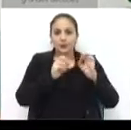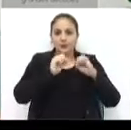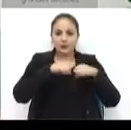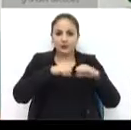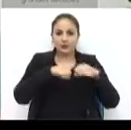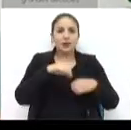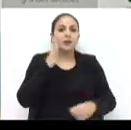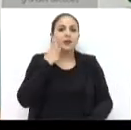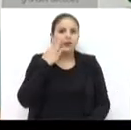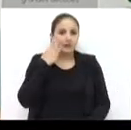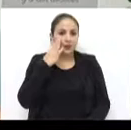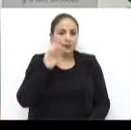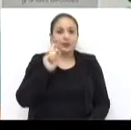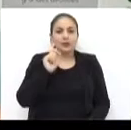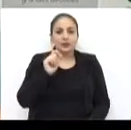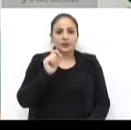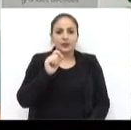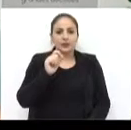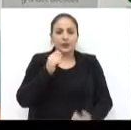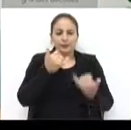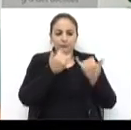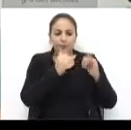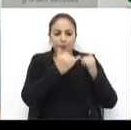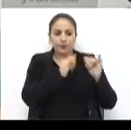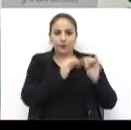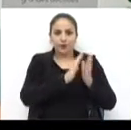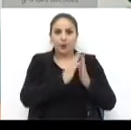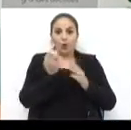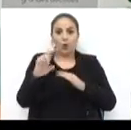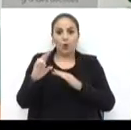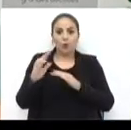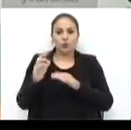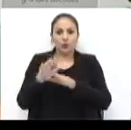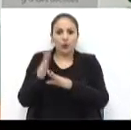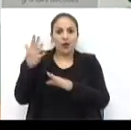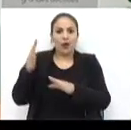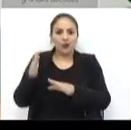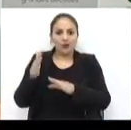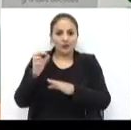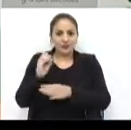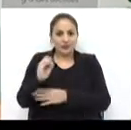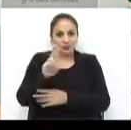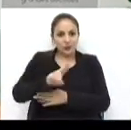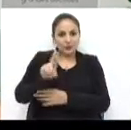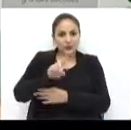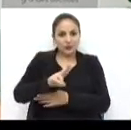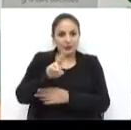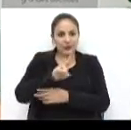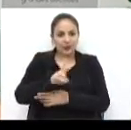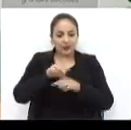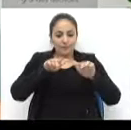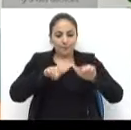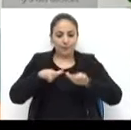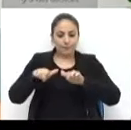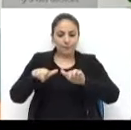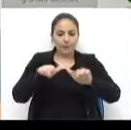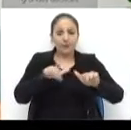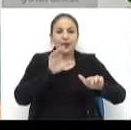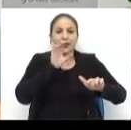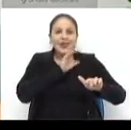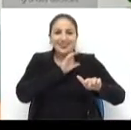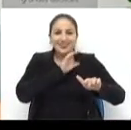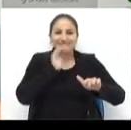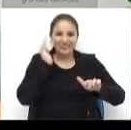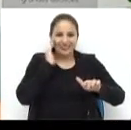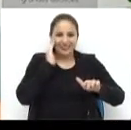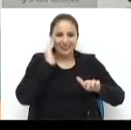né, sabia que curto-circuito e choque em quem utilizasse o sistema era uma coisa praticamente impossível,